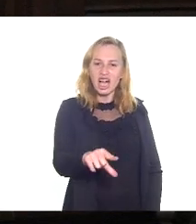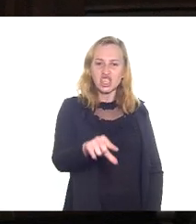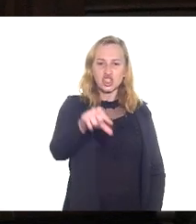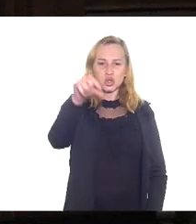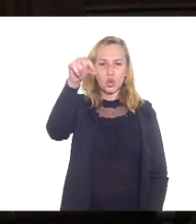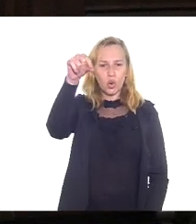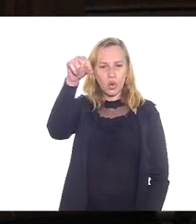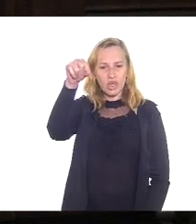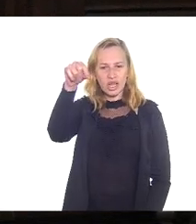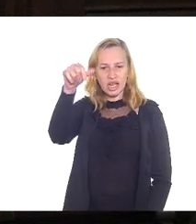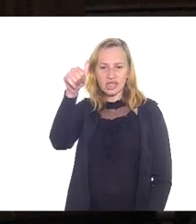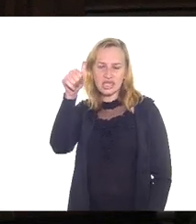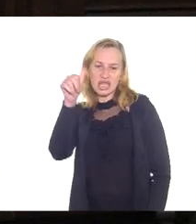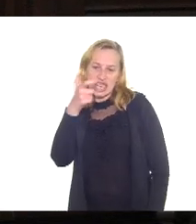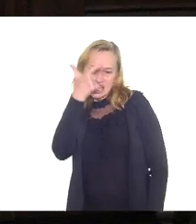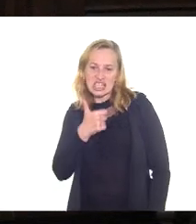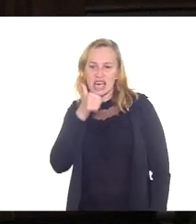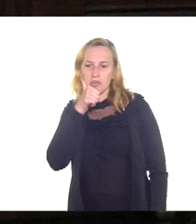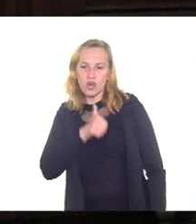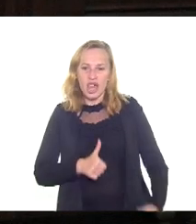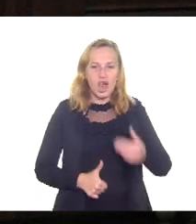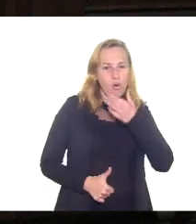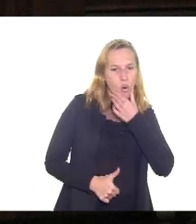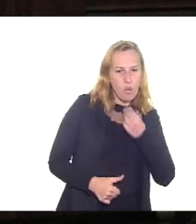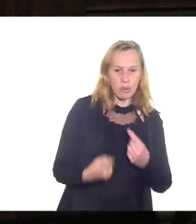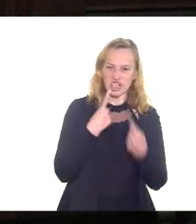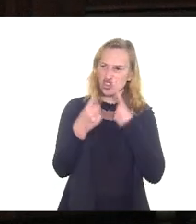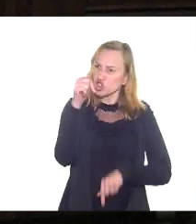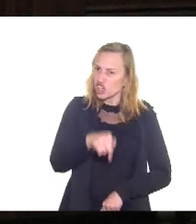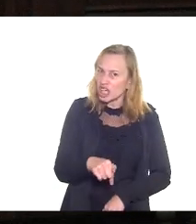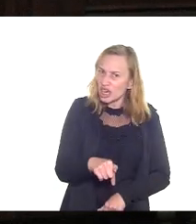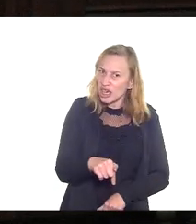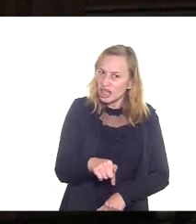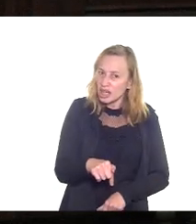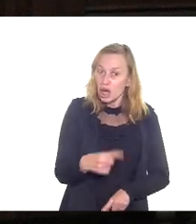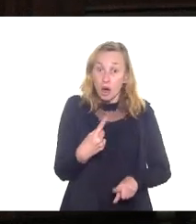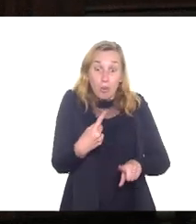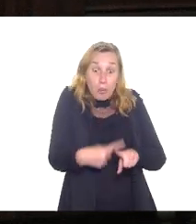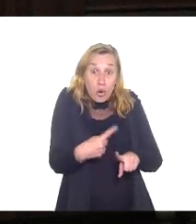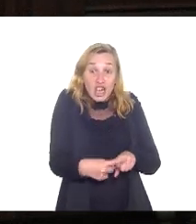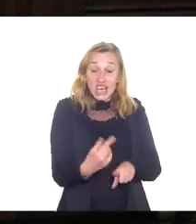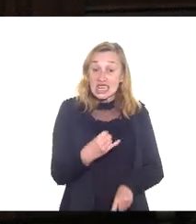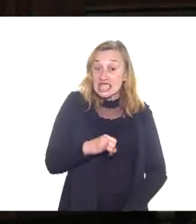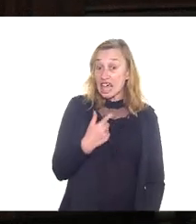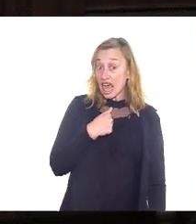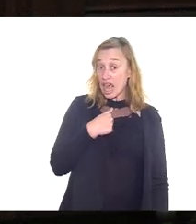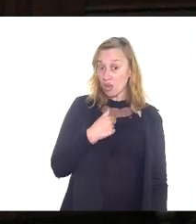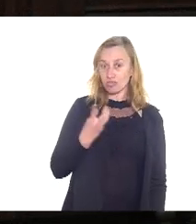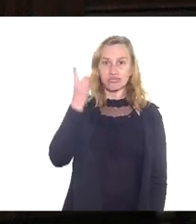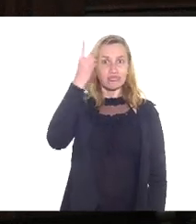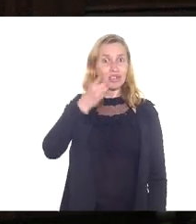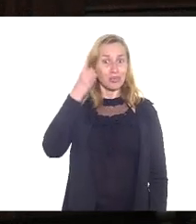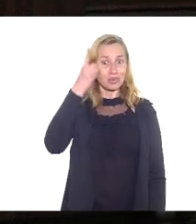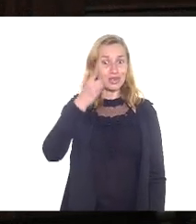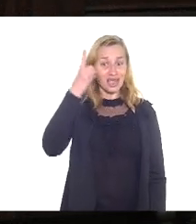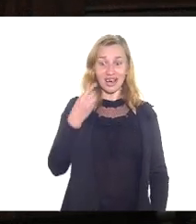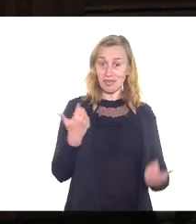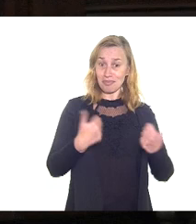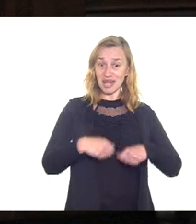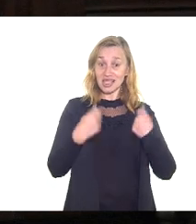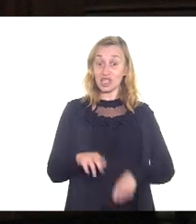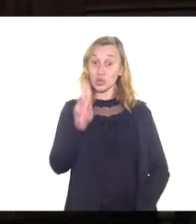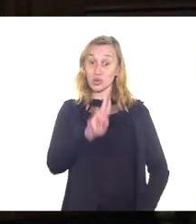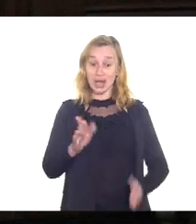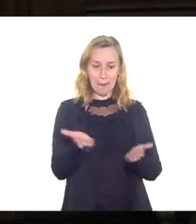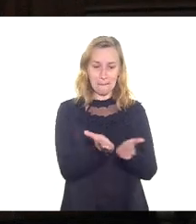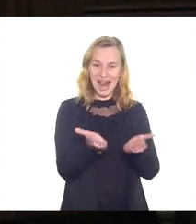sexual de cada um é para ser debatido aqui? Porque se eu, como parlamentar, preciso usar a